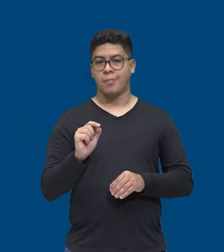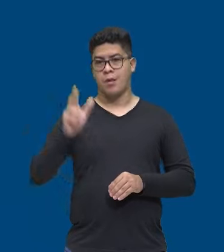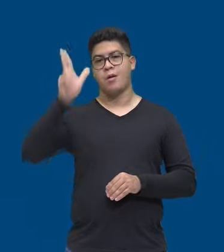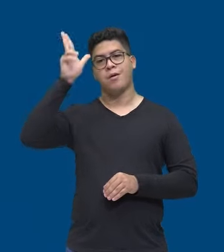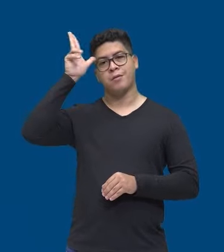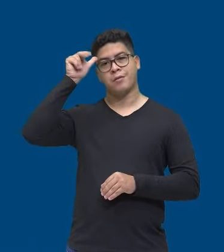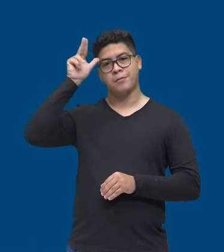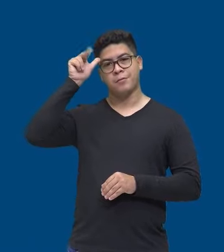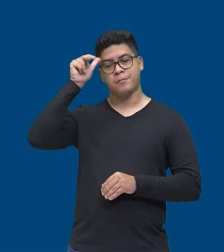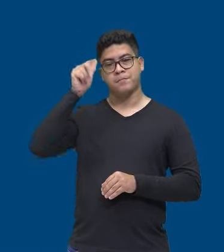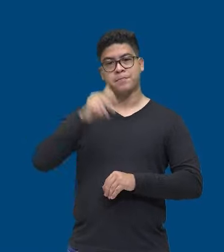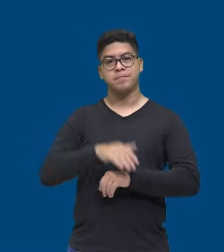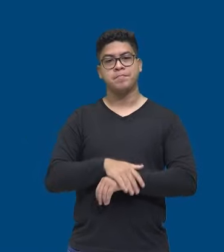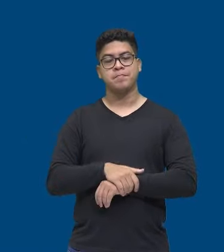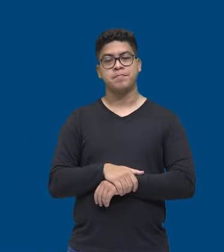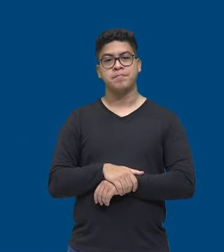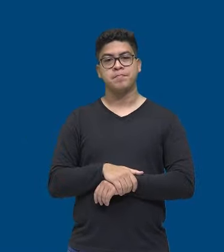cavalos. Vamos lá?